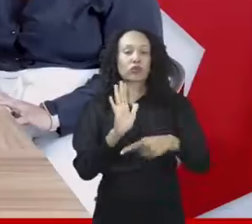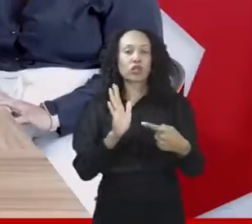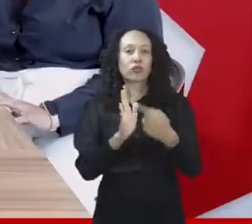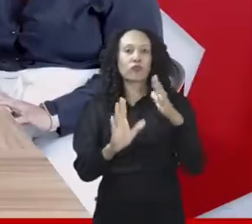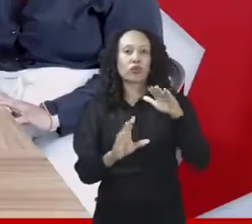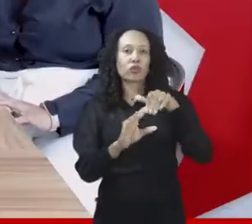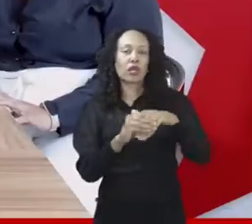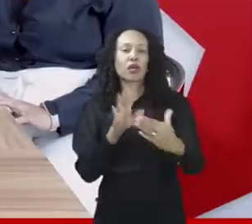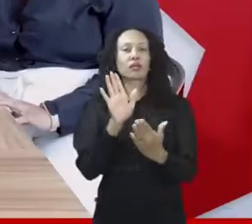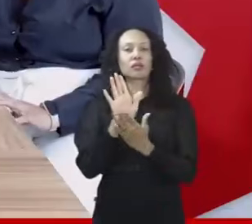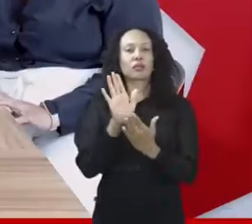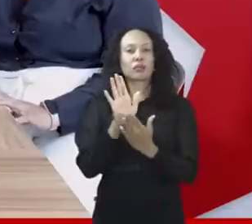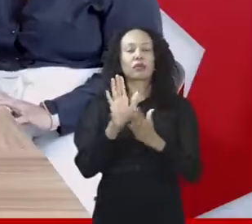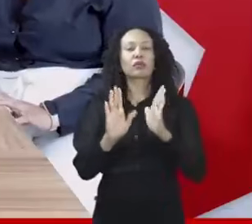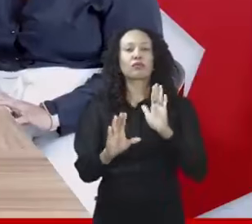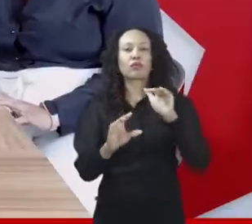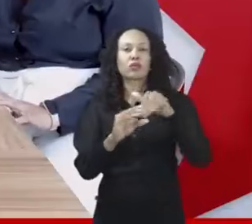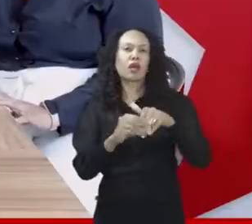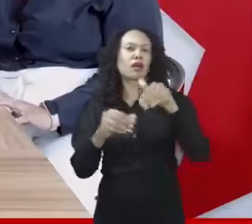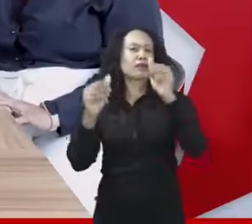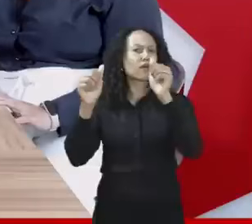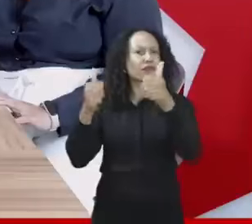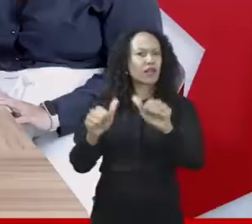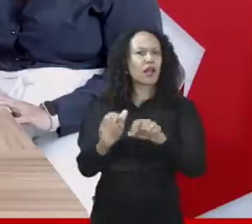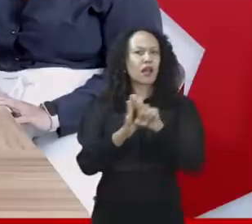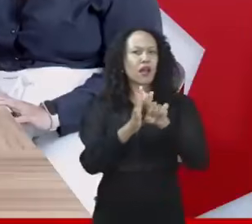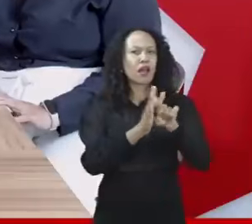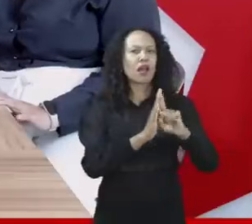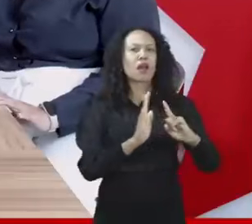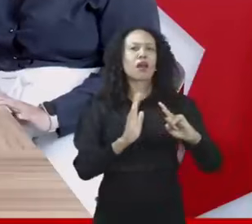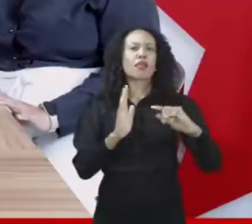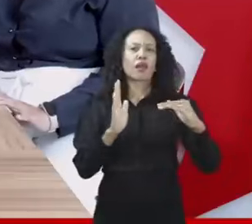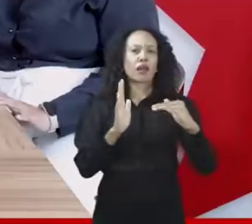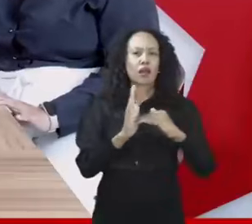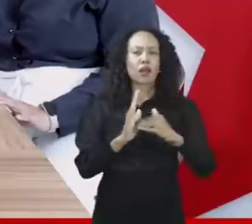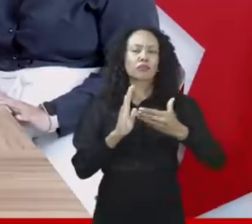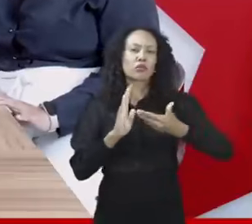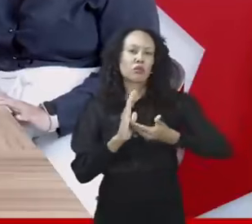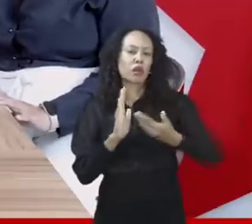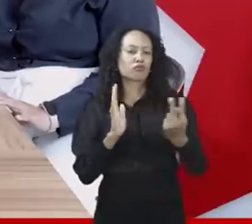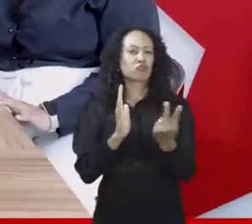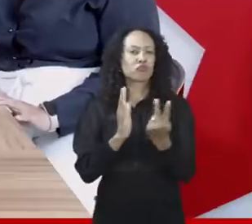essa proposta seja votada, seja avaliado, tanto na Câmara quanto no Senado?